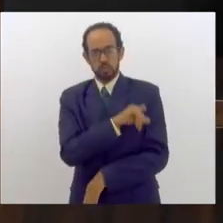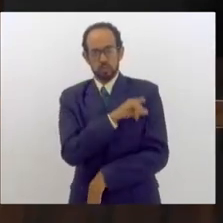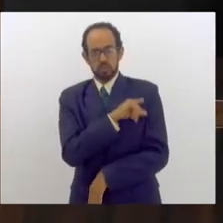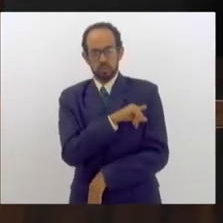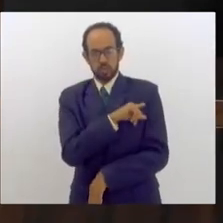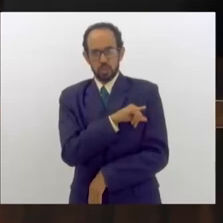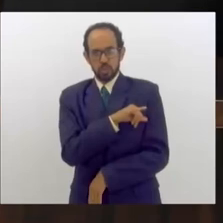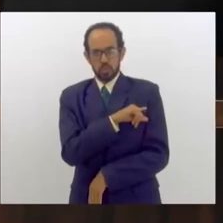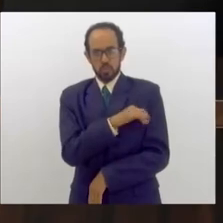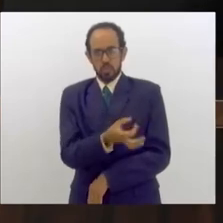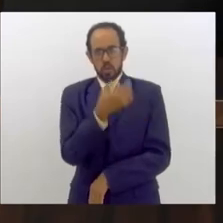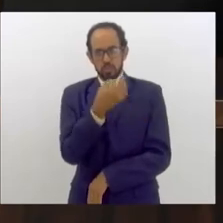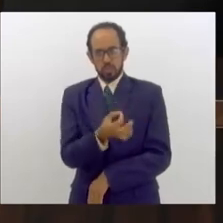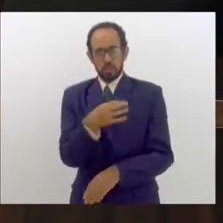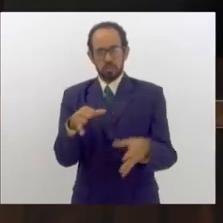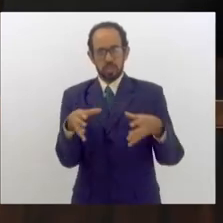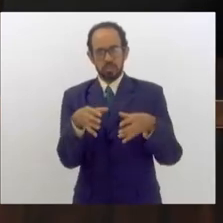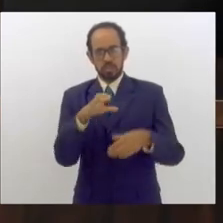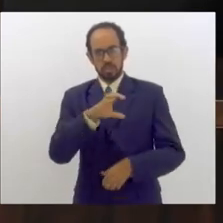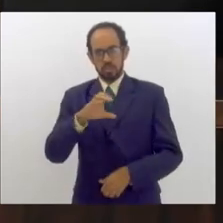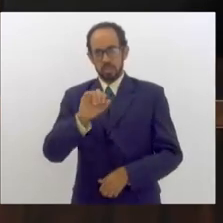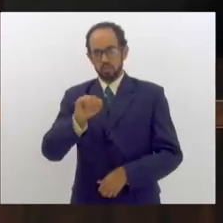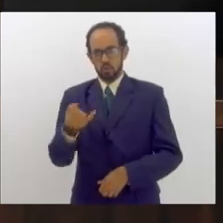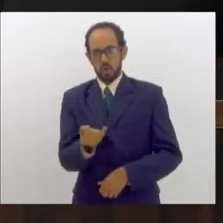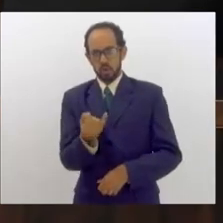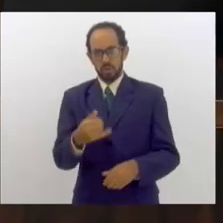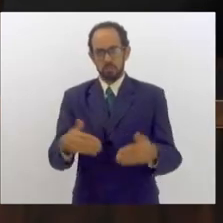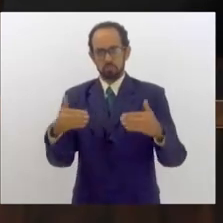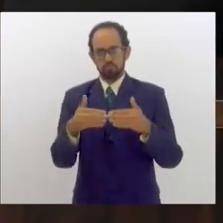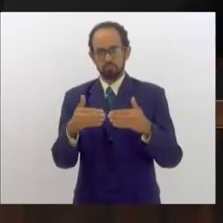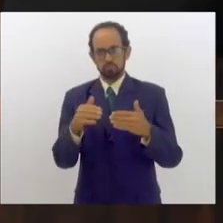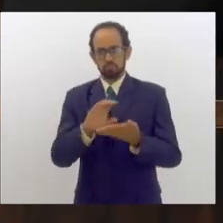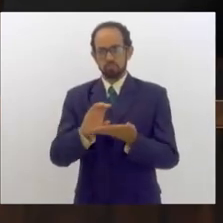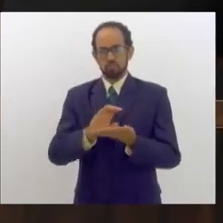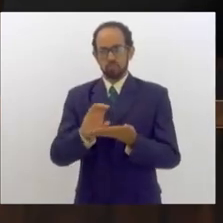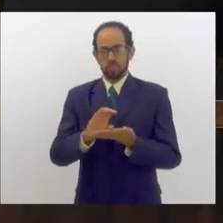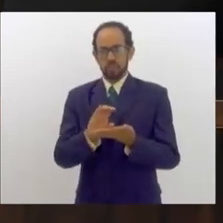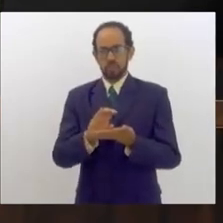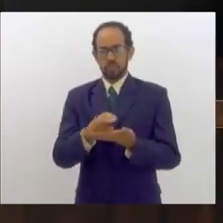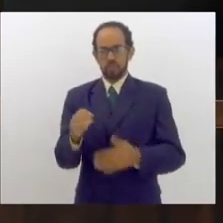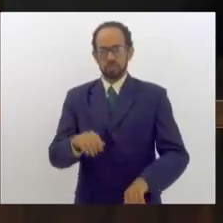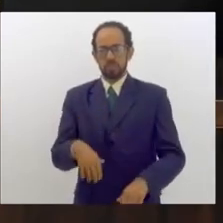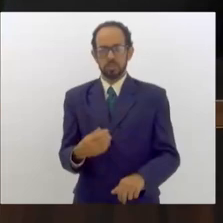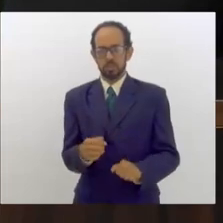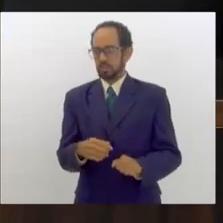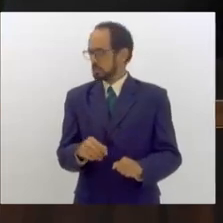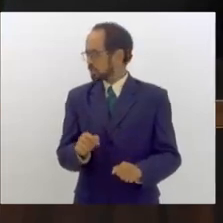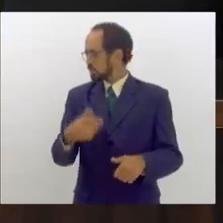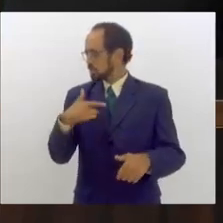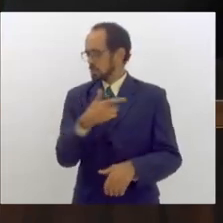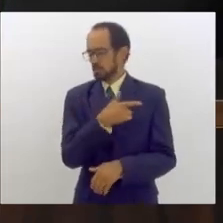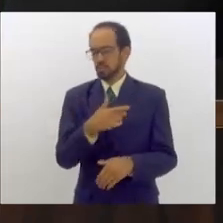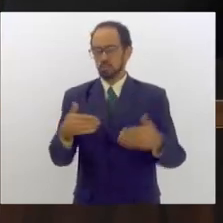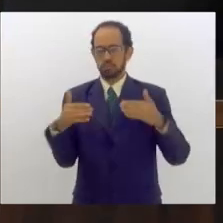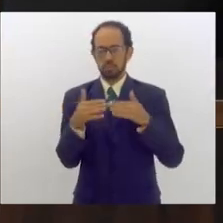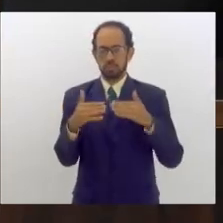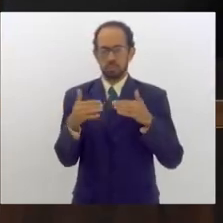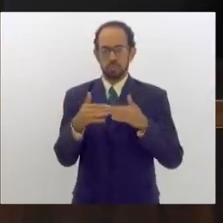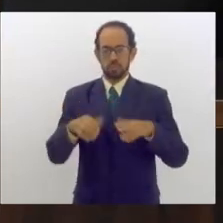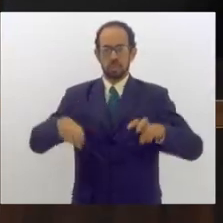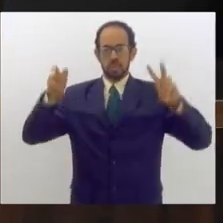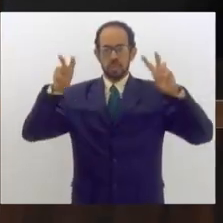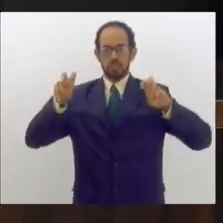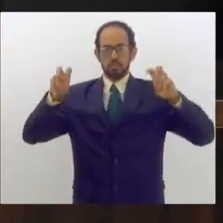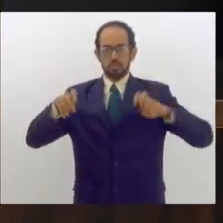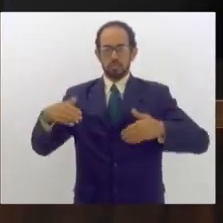pareceres das comissões de constituição e justiça pela constitucionalidade de saúde favorável de assuntos